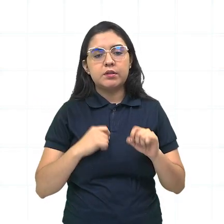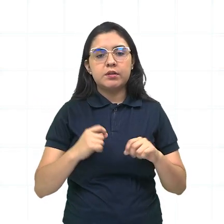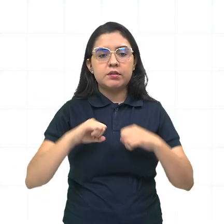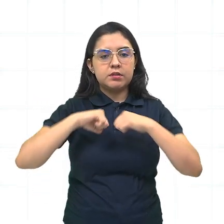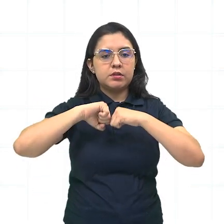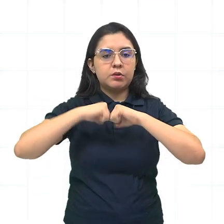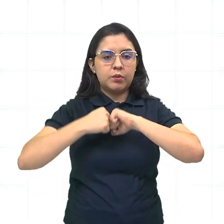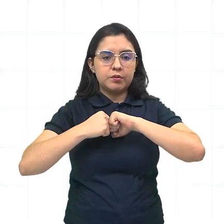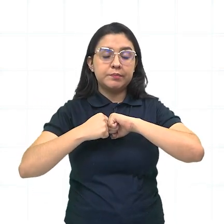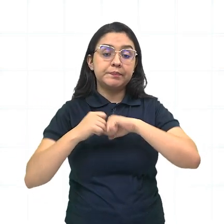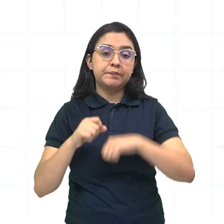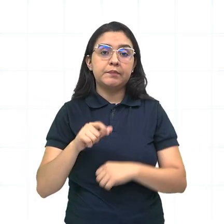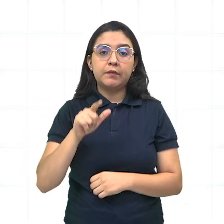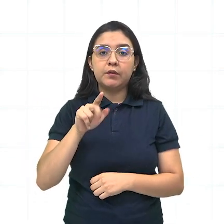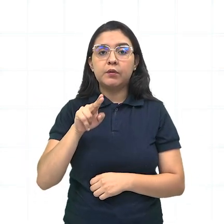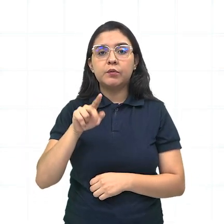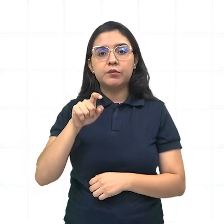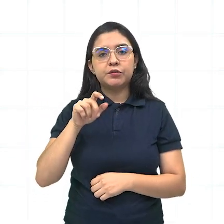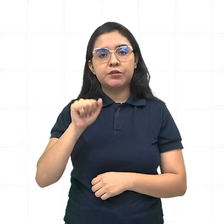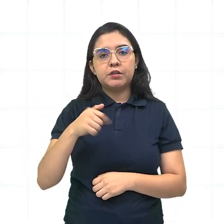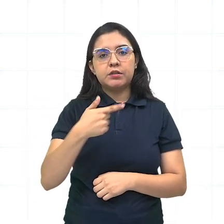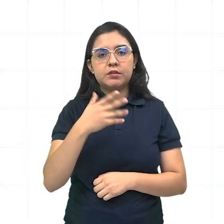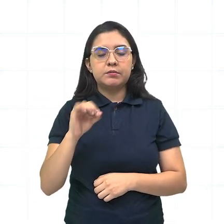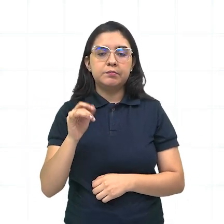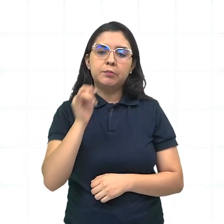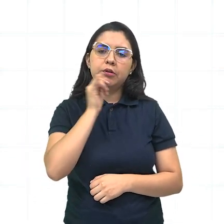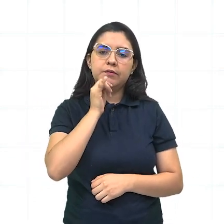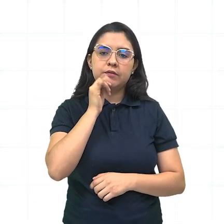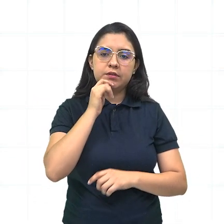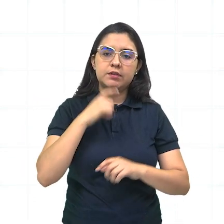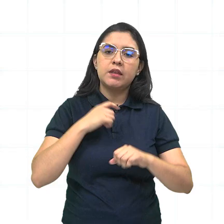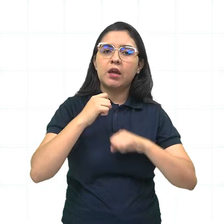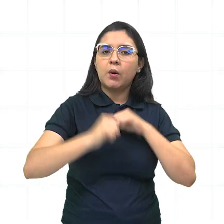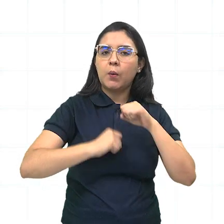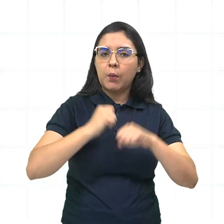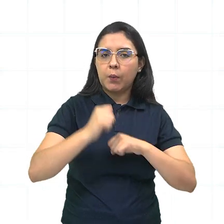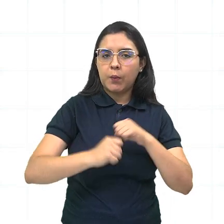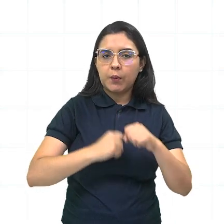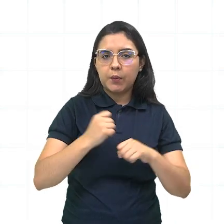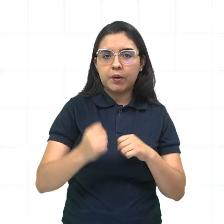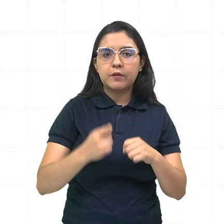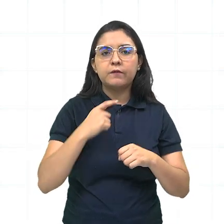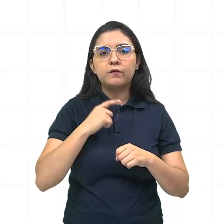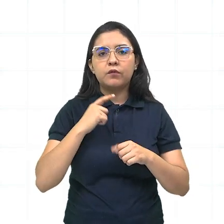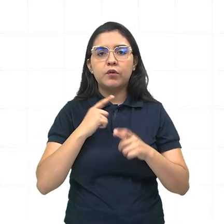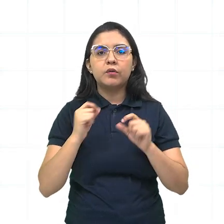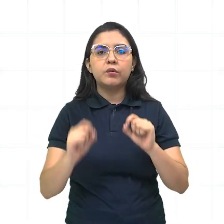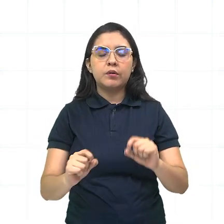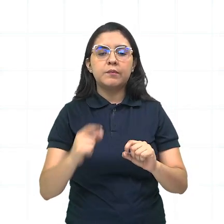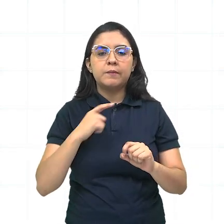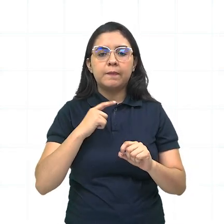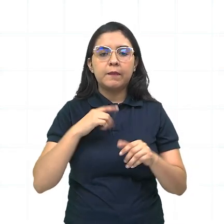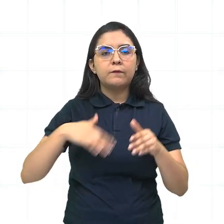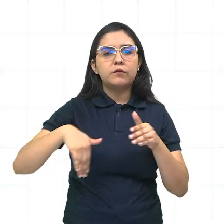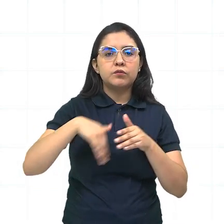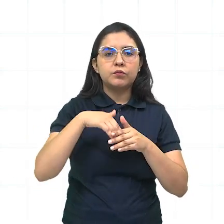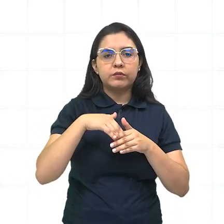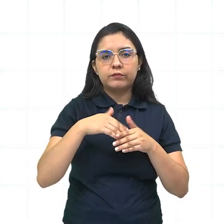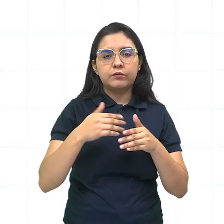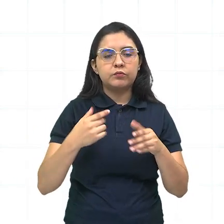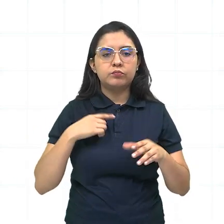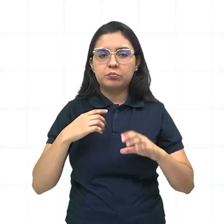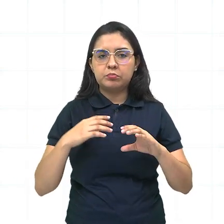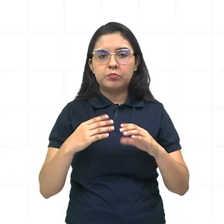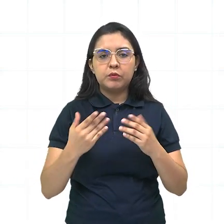luxação. Aí, digamos que você está lá correndo e tal, foi chutar, mas aí